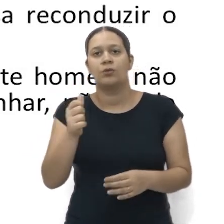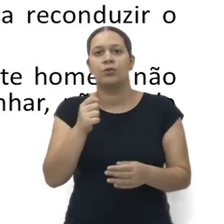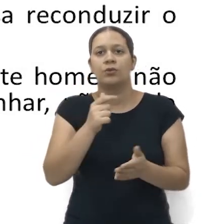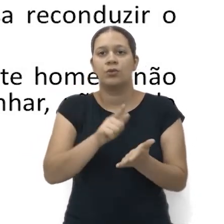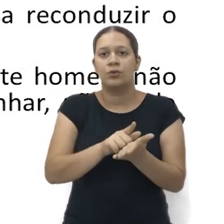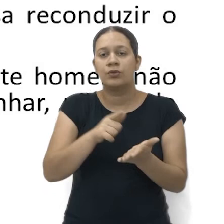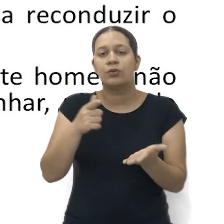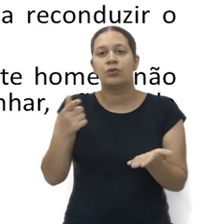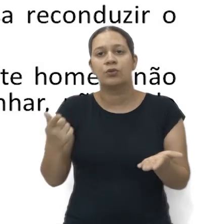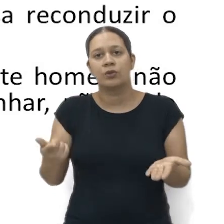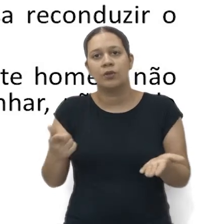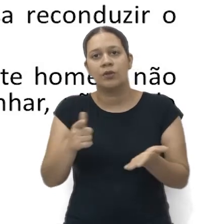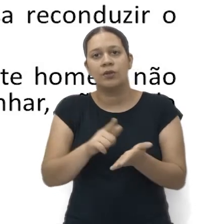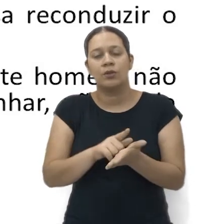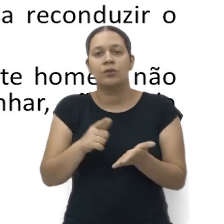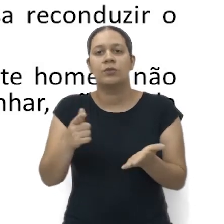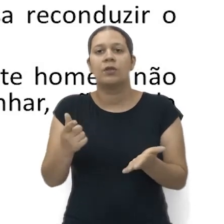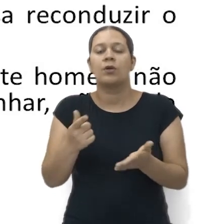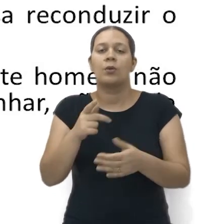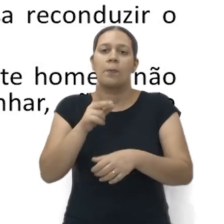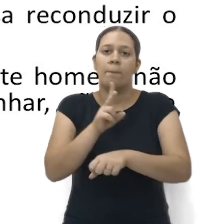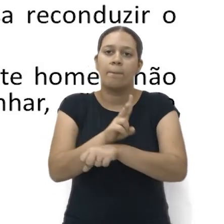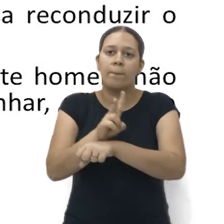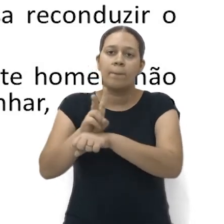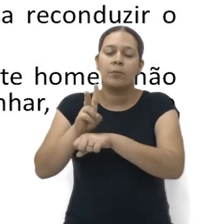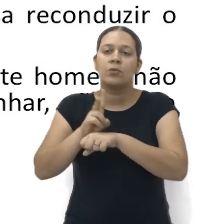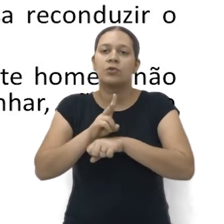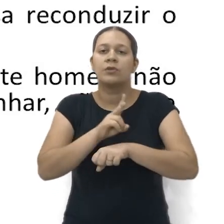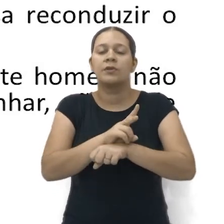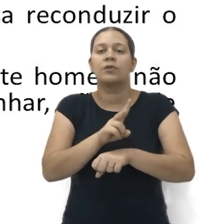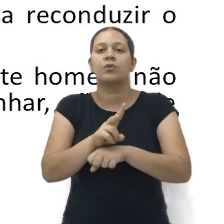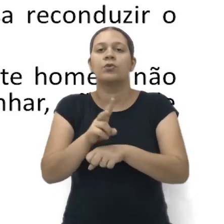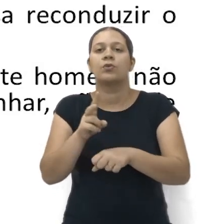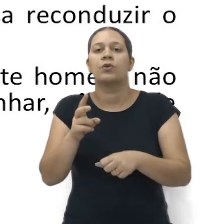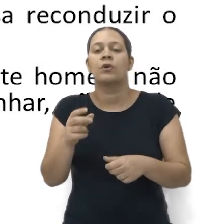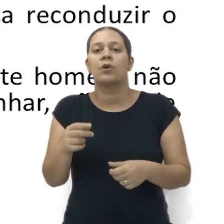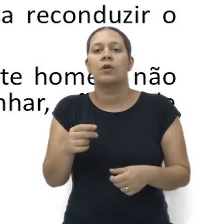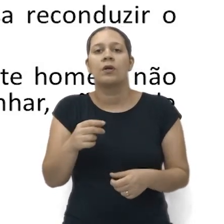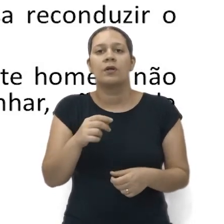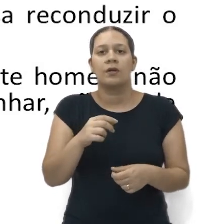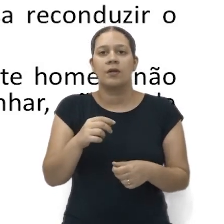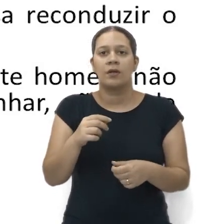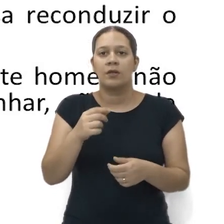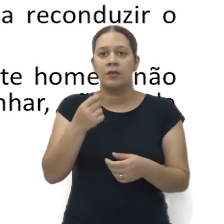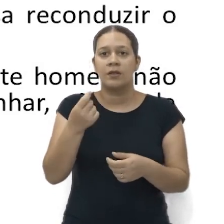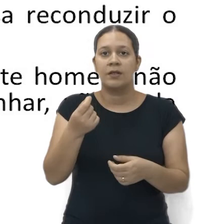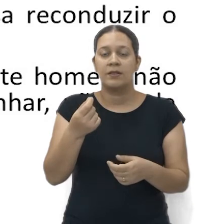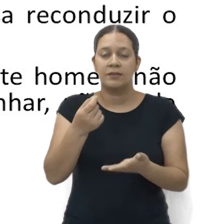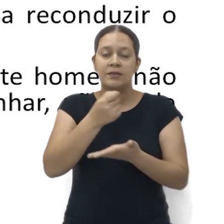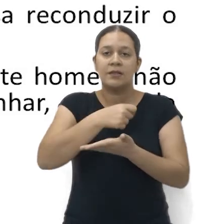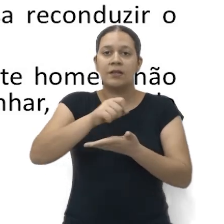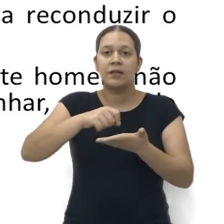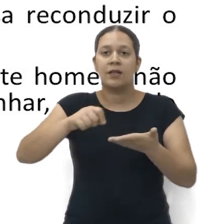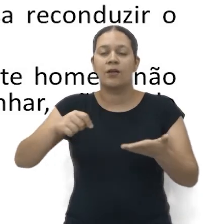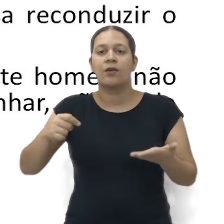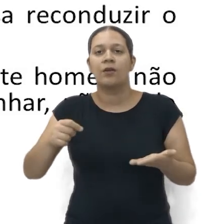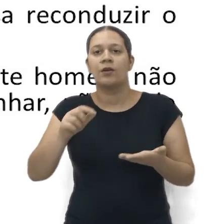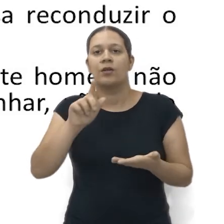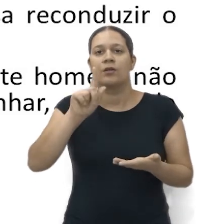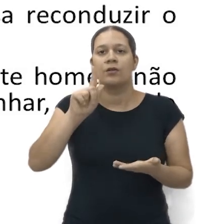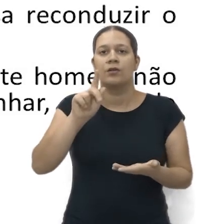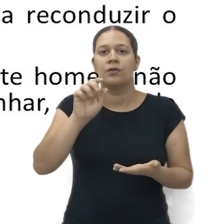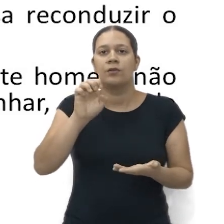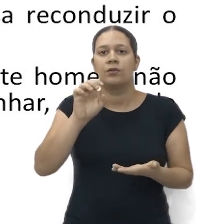jornalista, extremamente conservador, e aí ele coloca: Getúlio não pode vencer, não pode ser candidato. Se